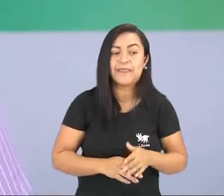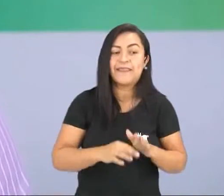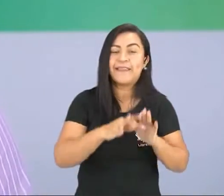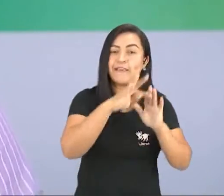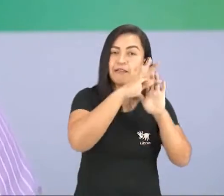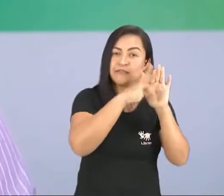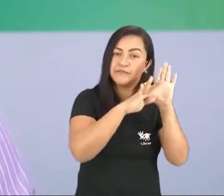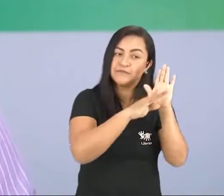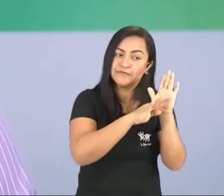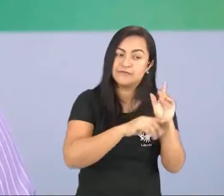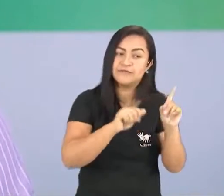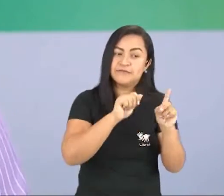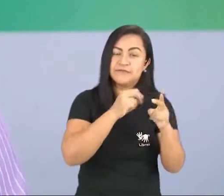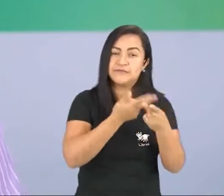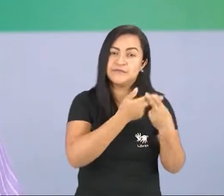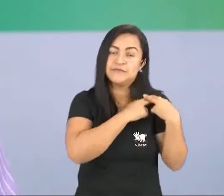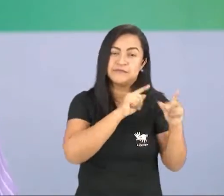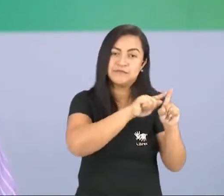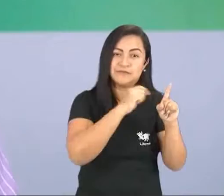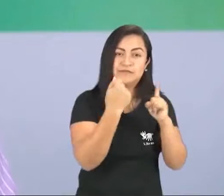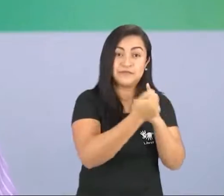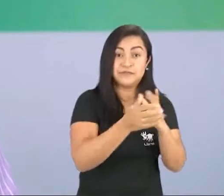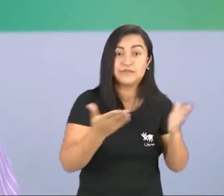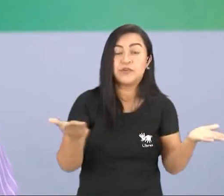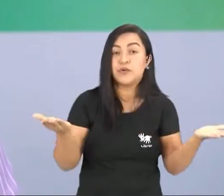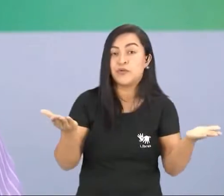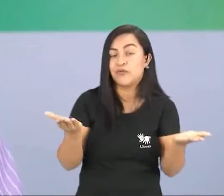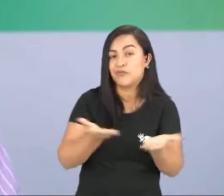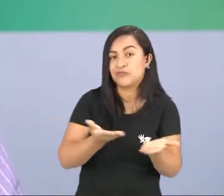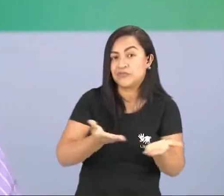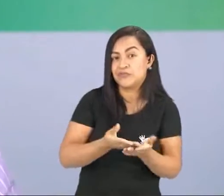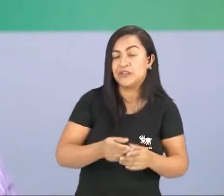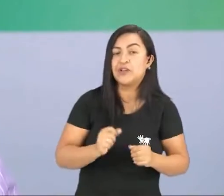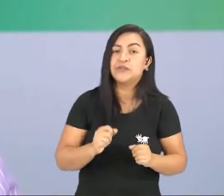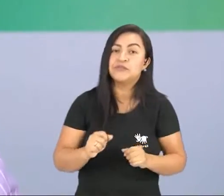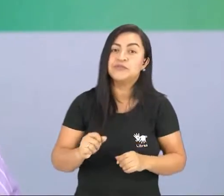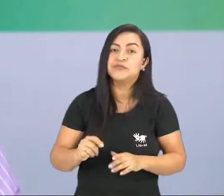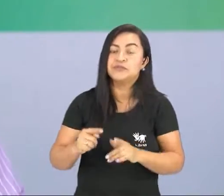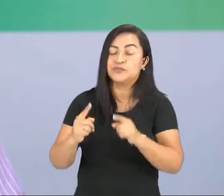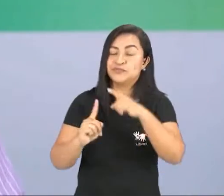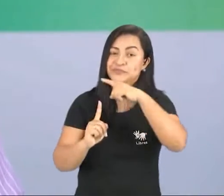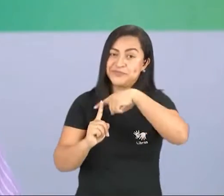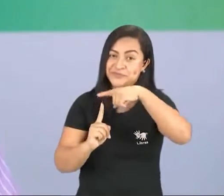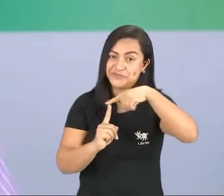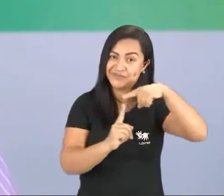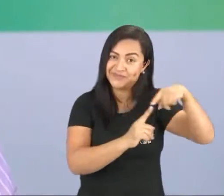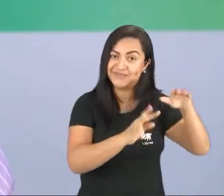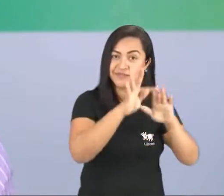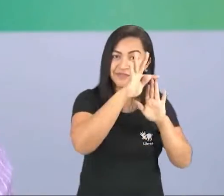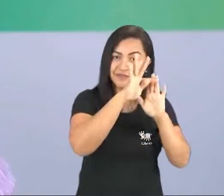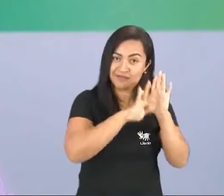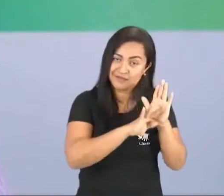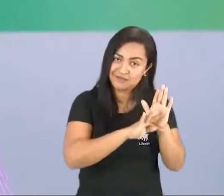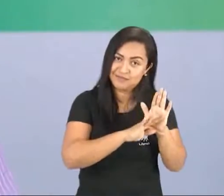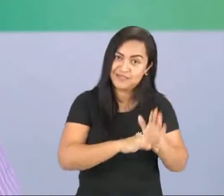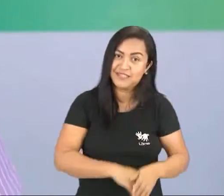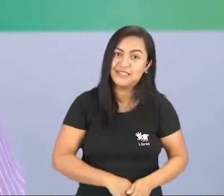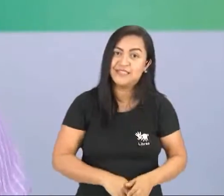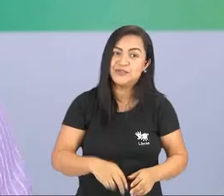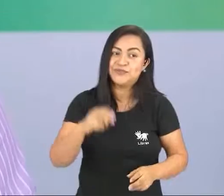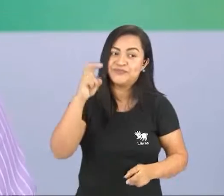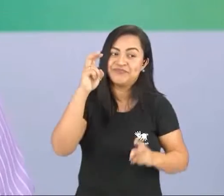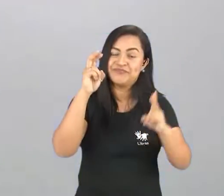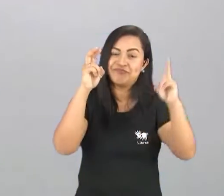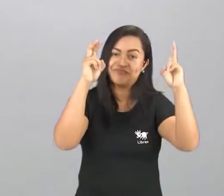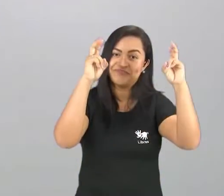da sociedade como um todo. O que nós vamos falar hoje é sobre tipos textuais, que são assuntos diferentes,